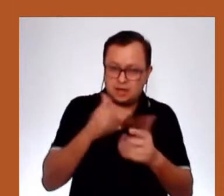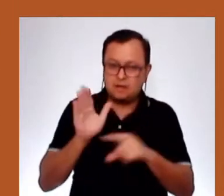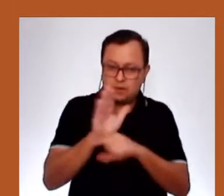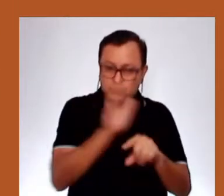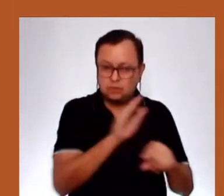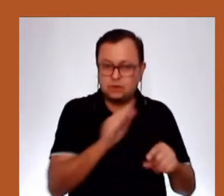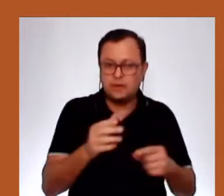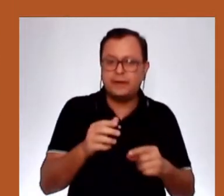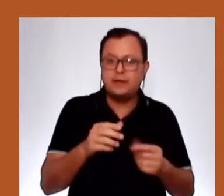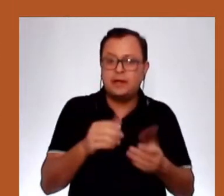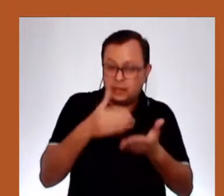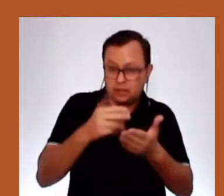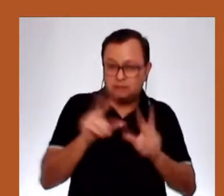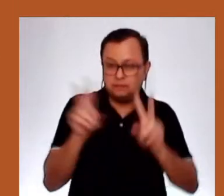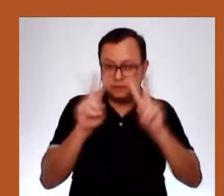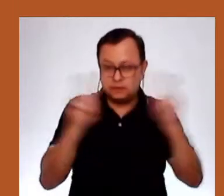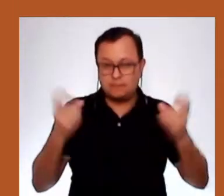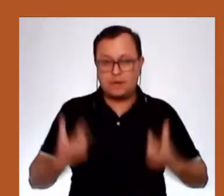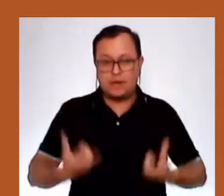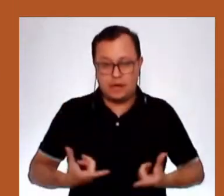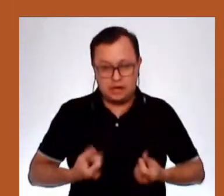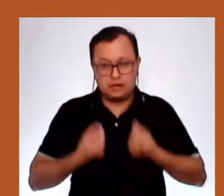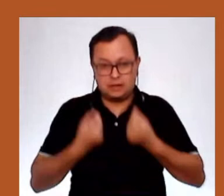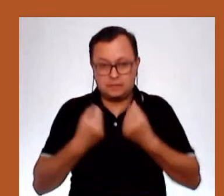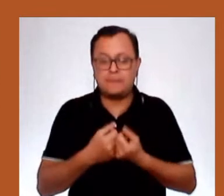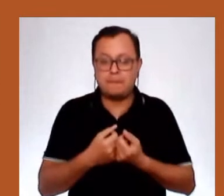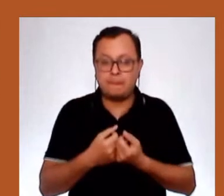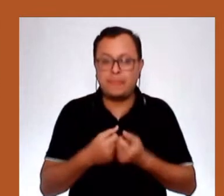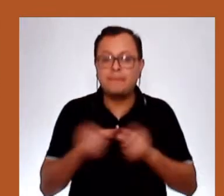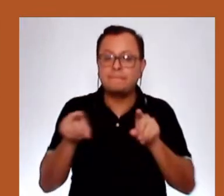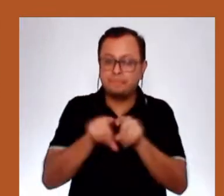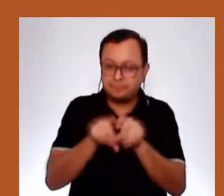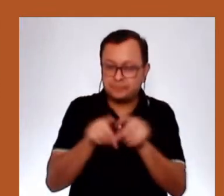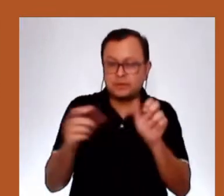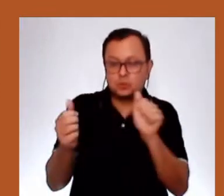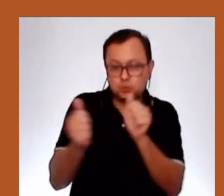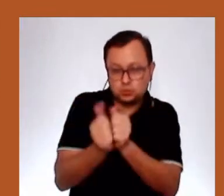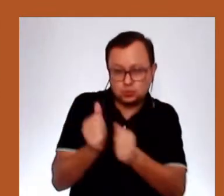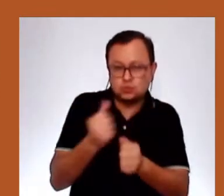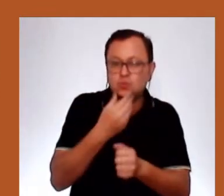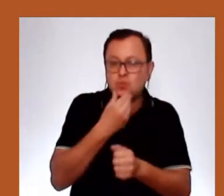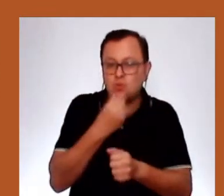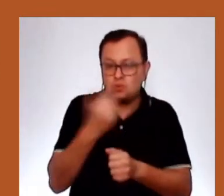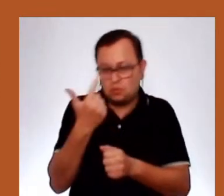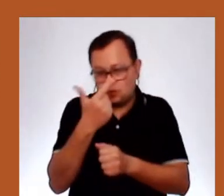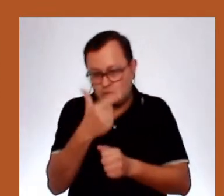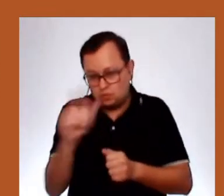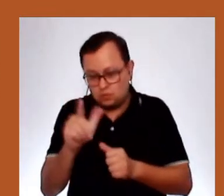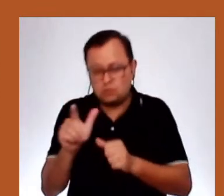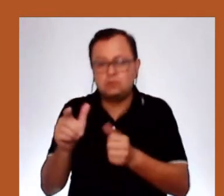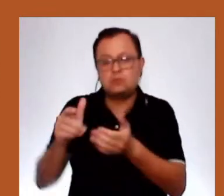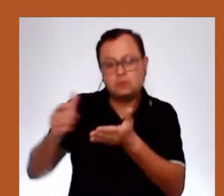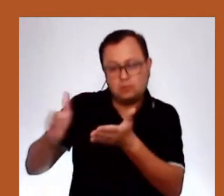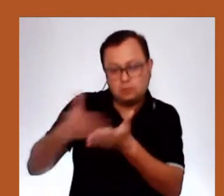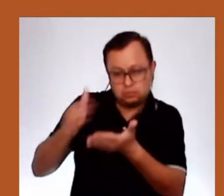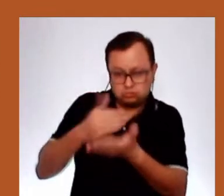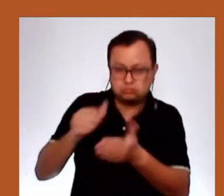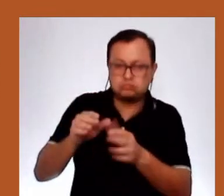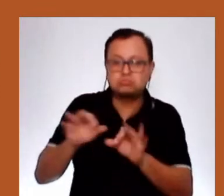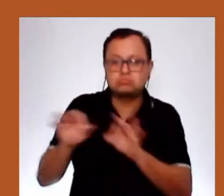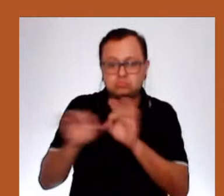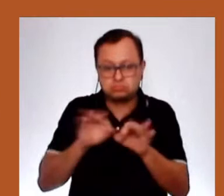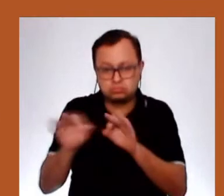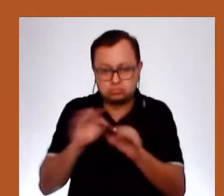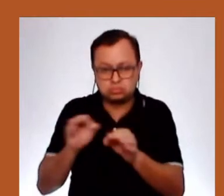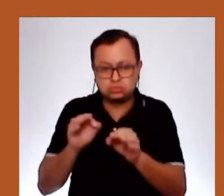visão multiprofissional. Também coorganizadora, junto com o Ricardo Caponeiro, de cuidados paliativos,